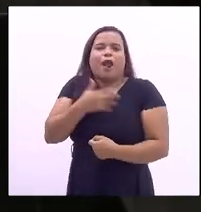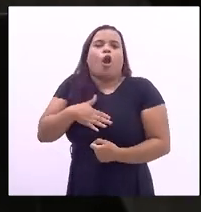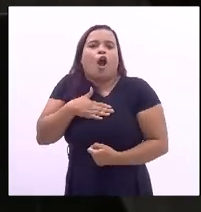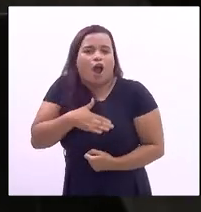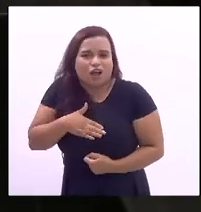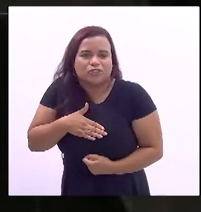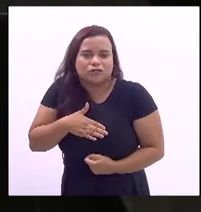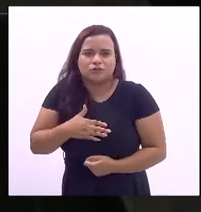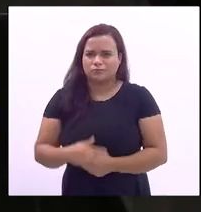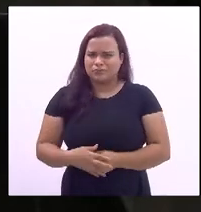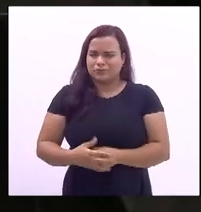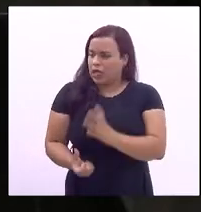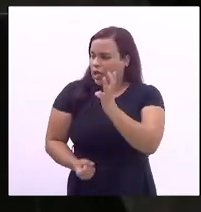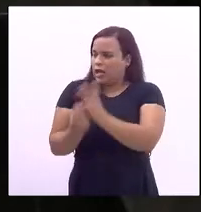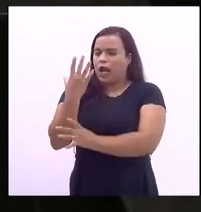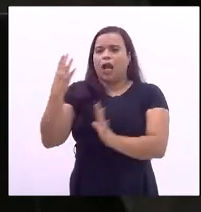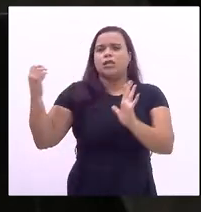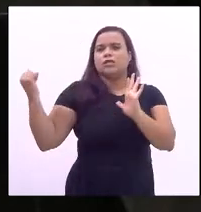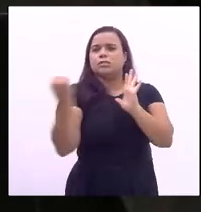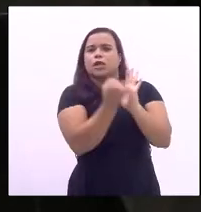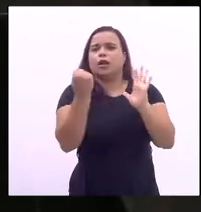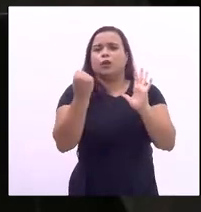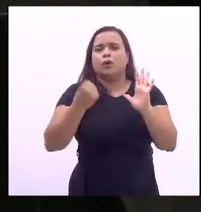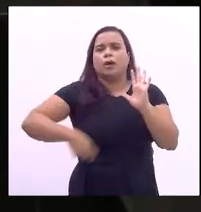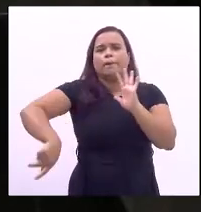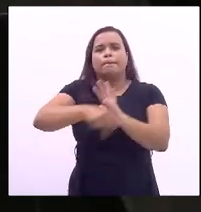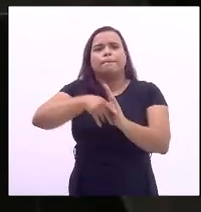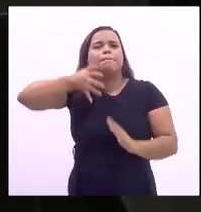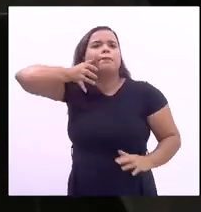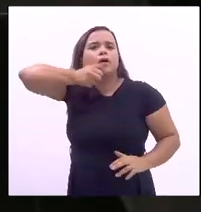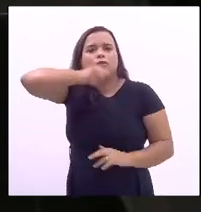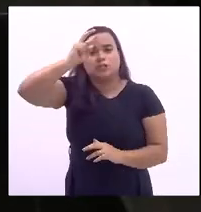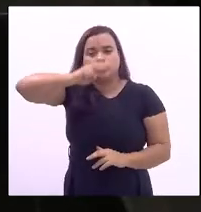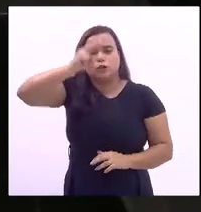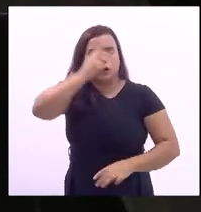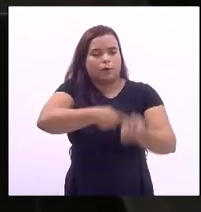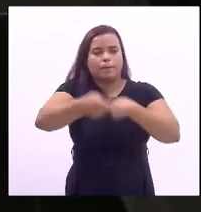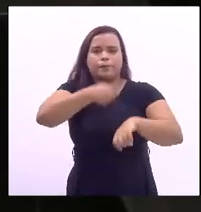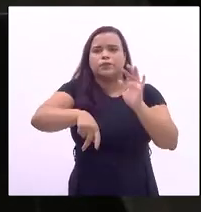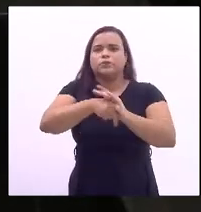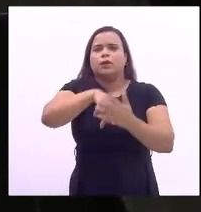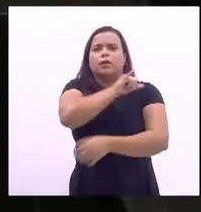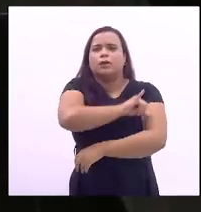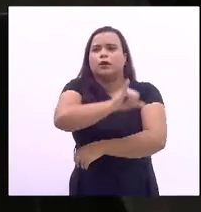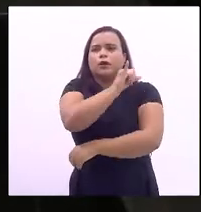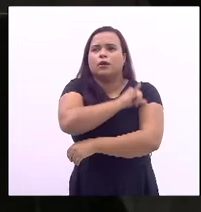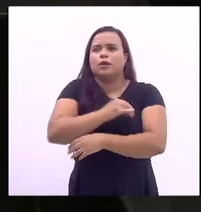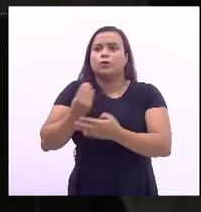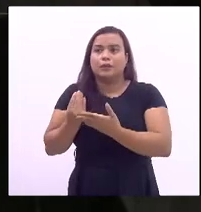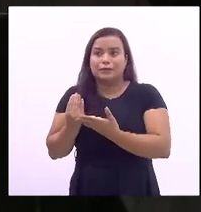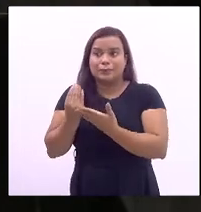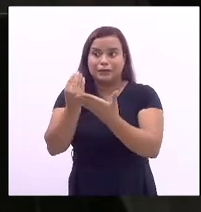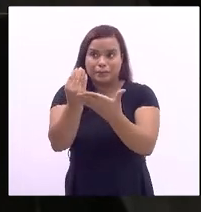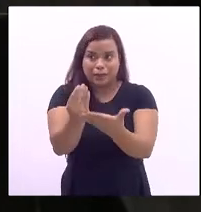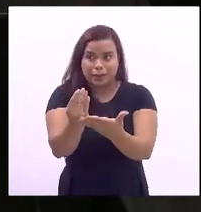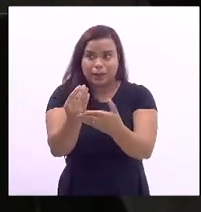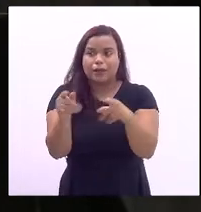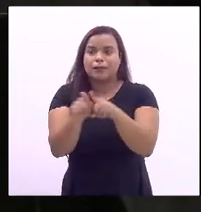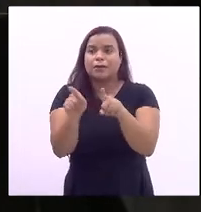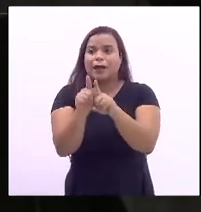criado o selo o selo Patrimônio Histórico comercial do Rio de Janeiro a será concedido e